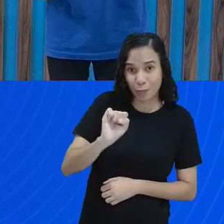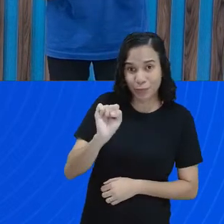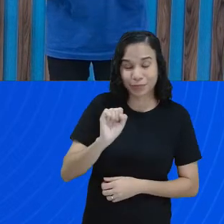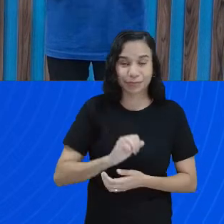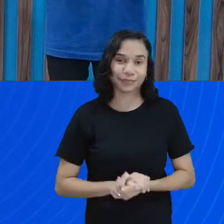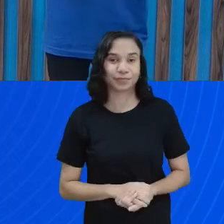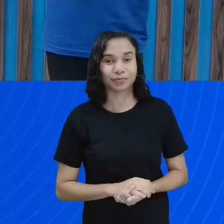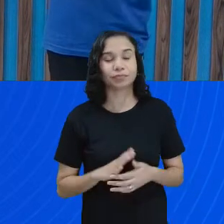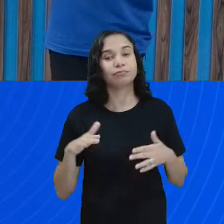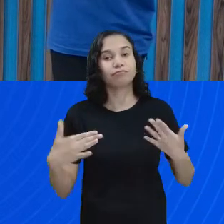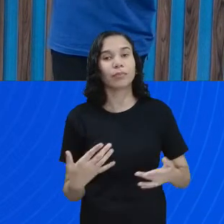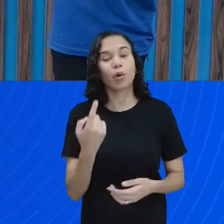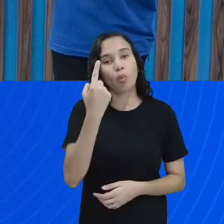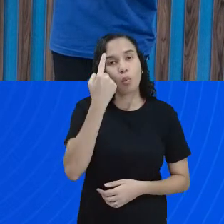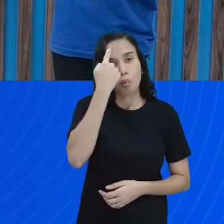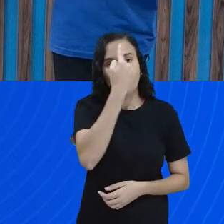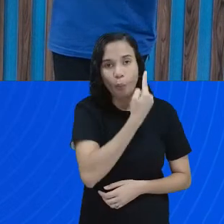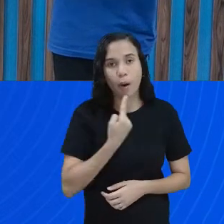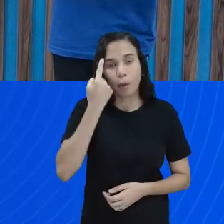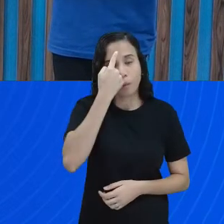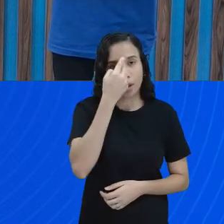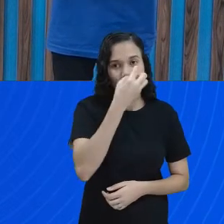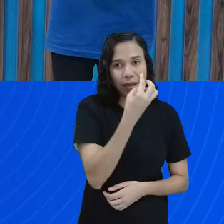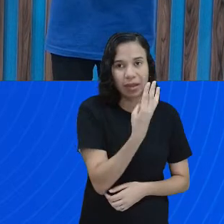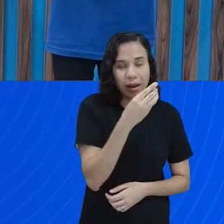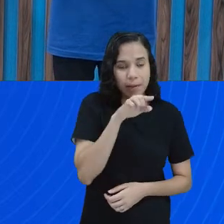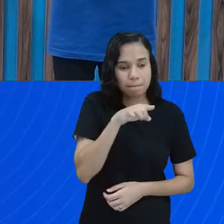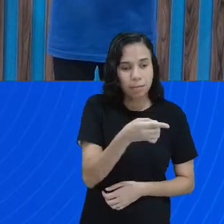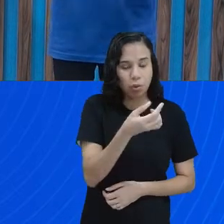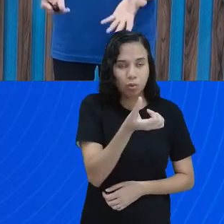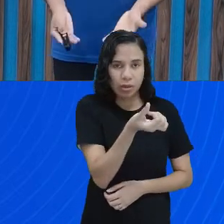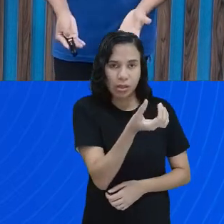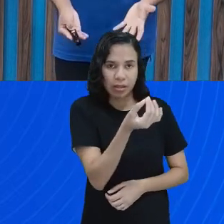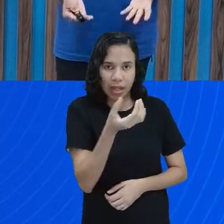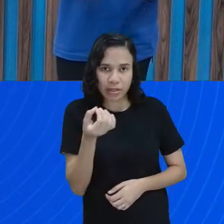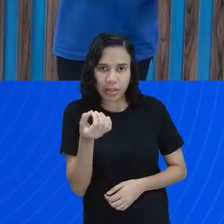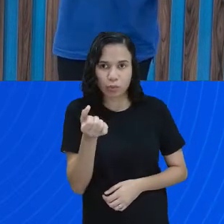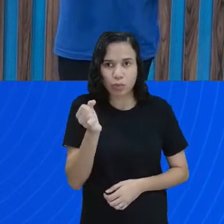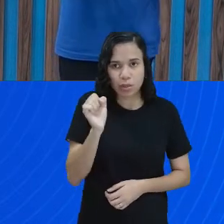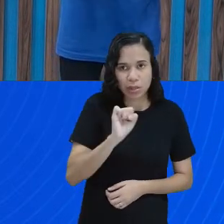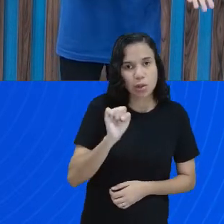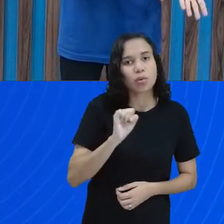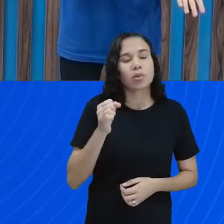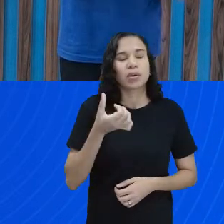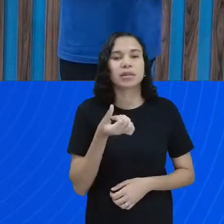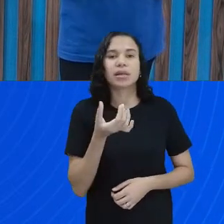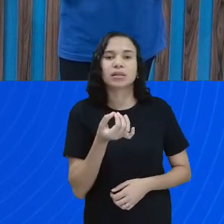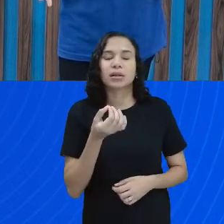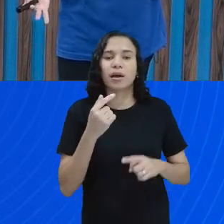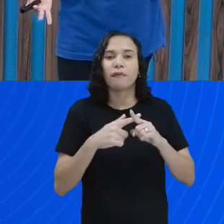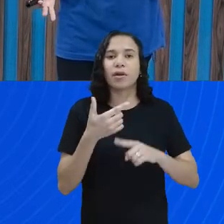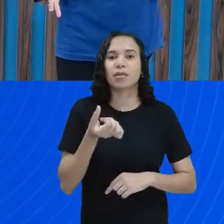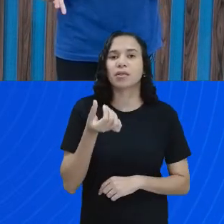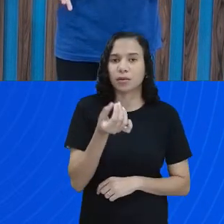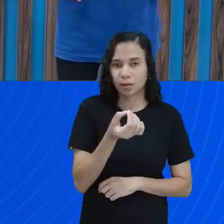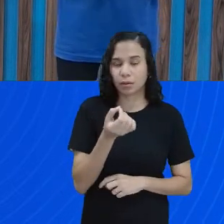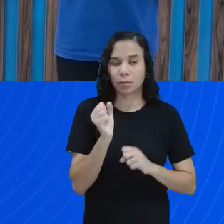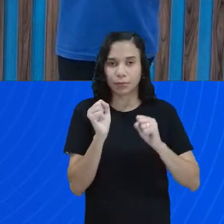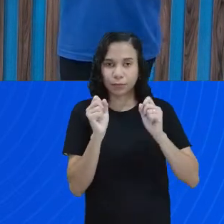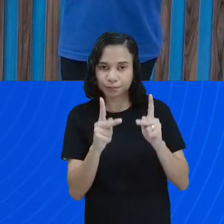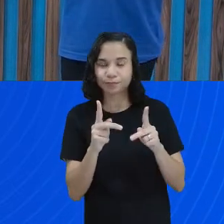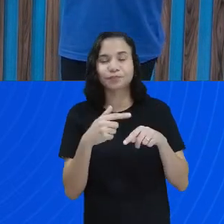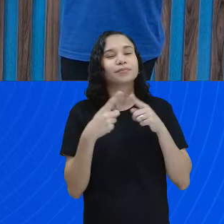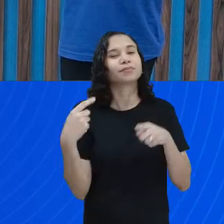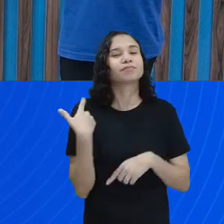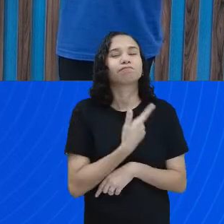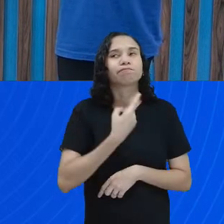segundos. Então, 1 hora tem 3.600 segundos. Se eu multiplicar 60 vezes 60, tá bom? Mas